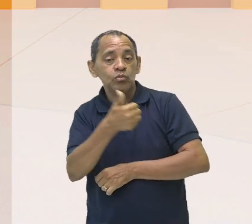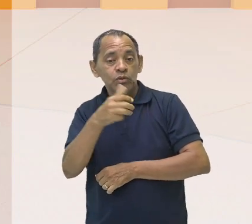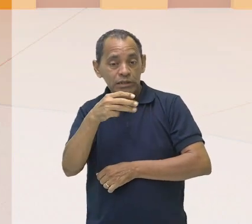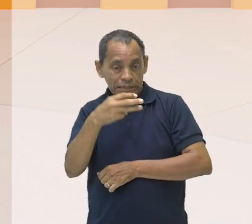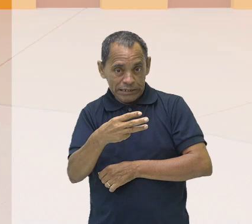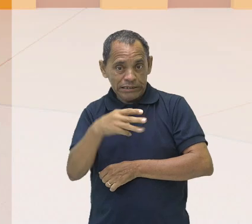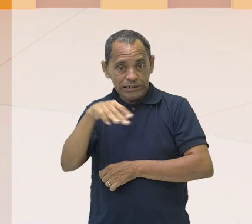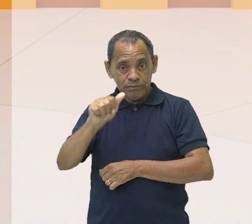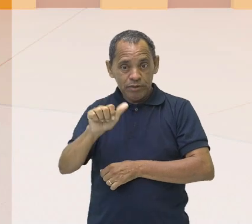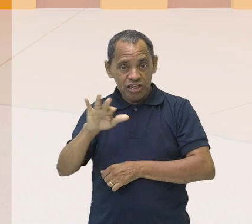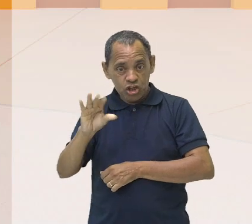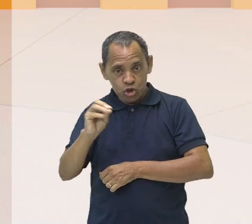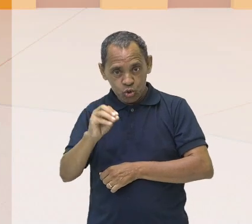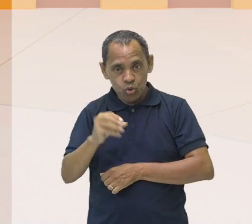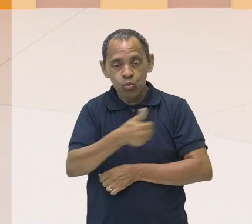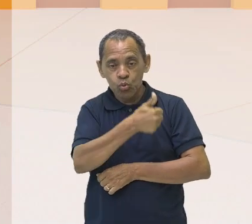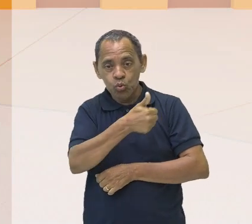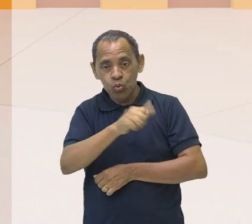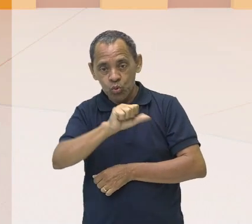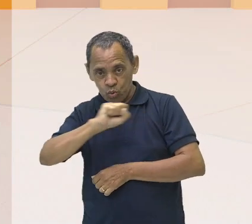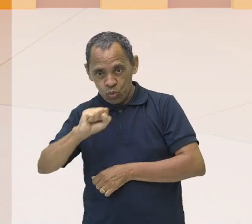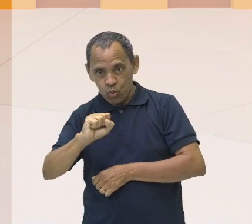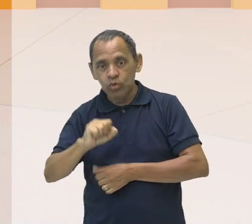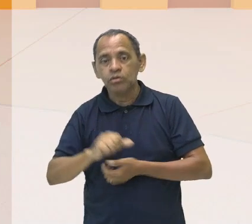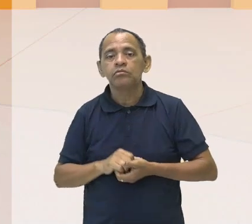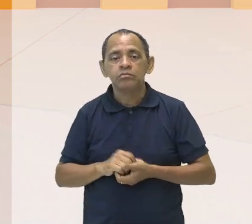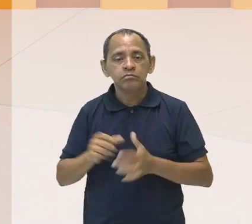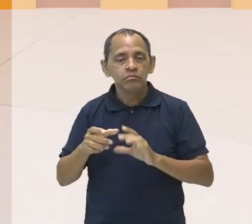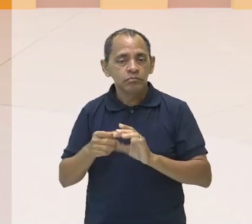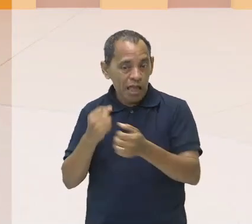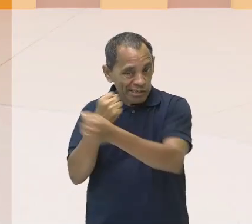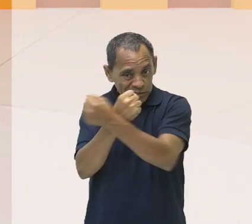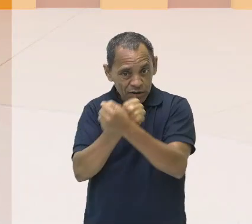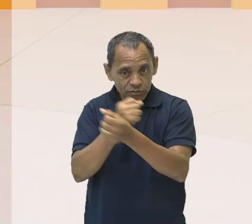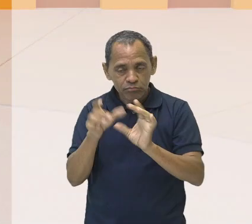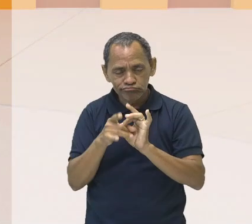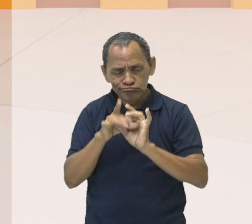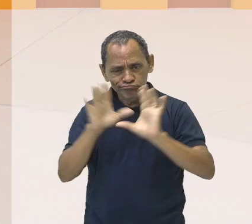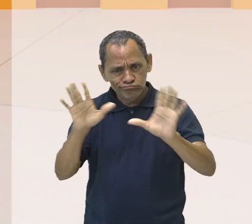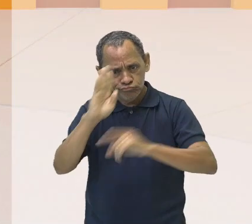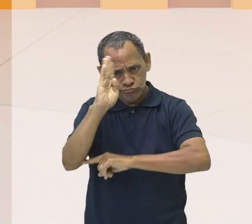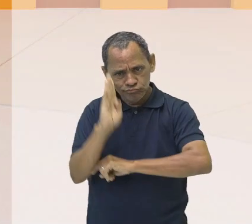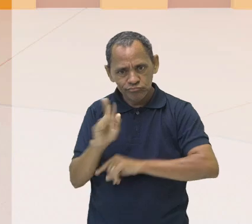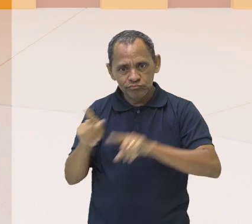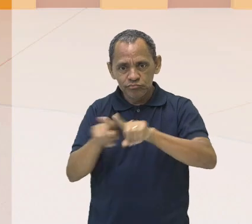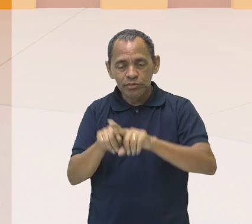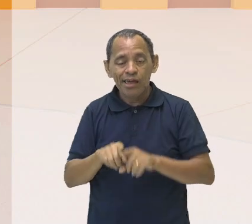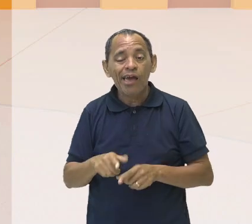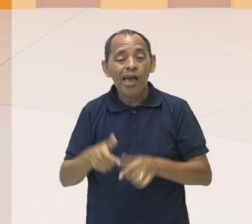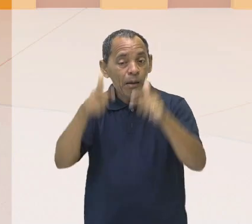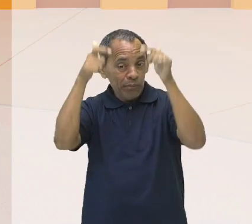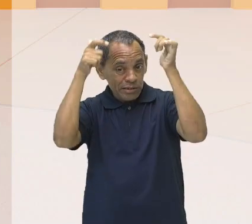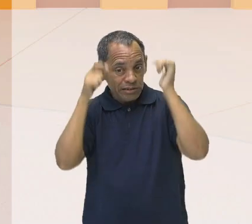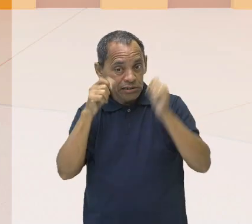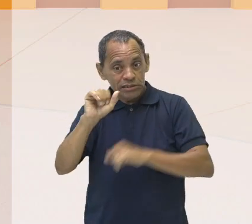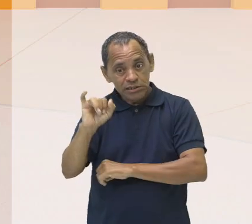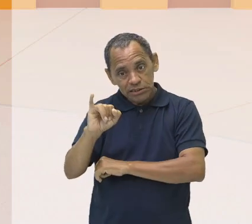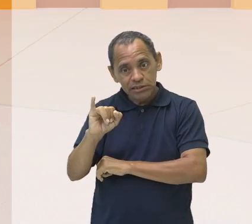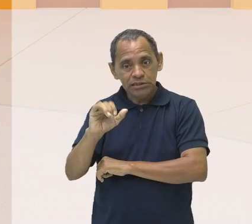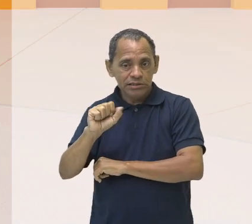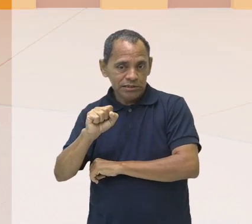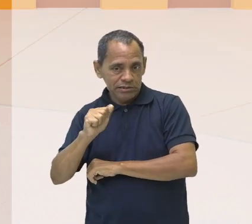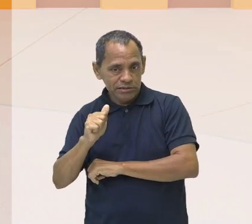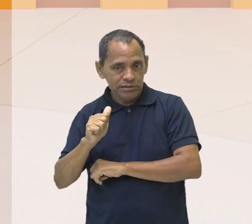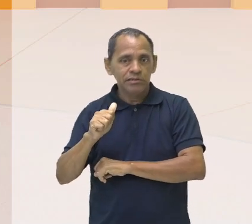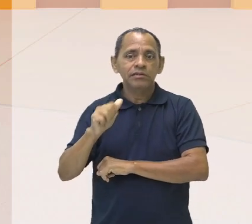e vai abolir oficialmente a escravidão no Brasil. Então, a Princesa Isabel, na condição de